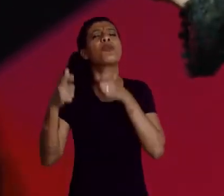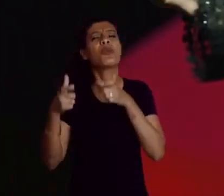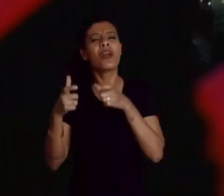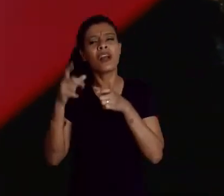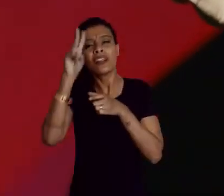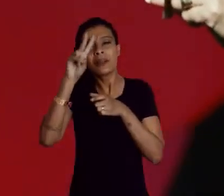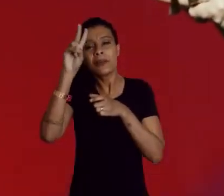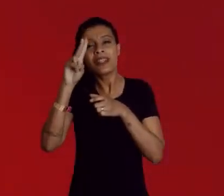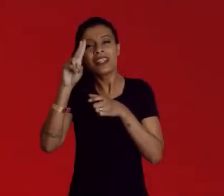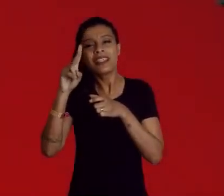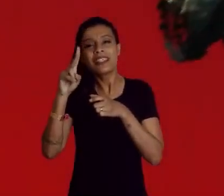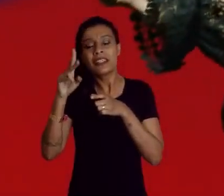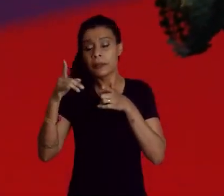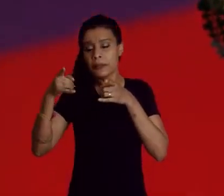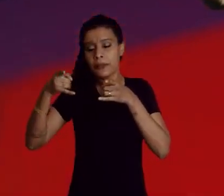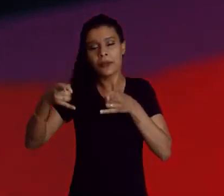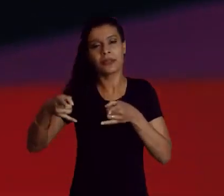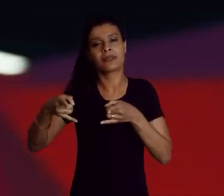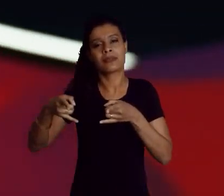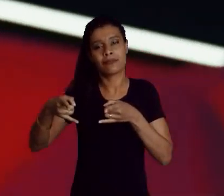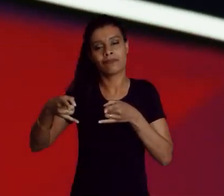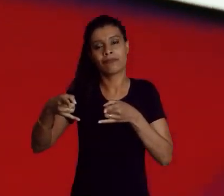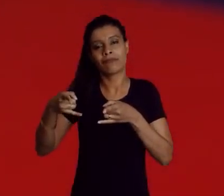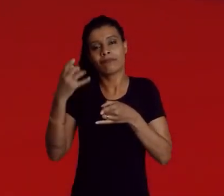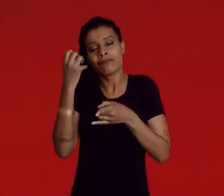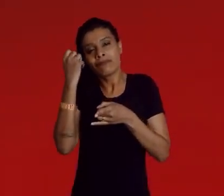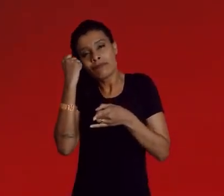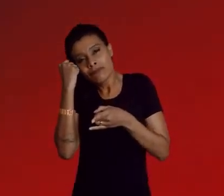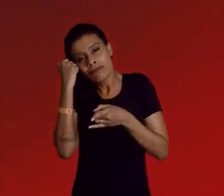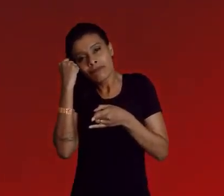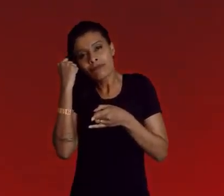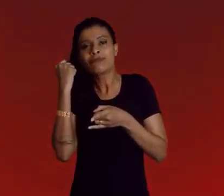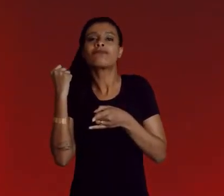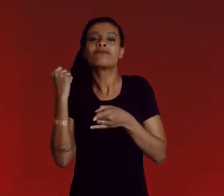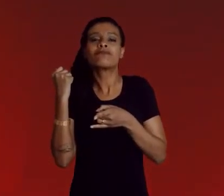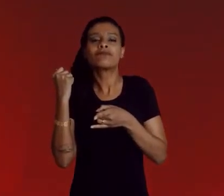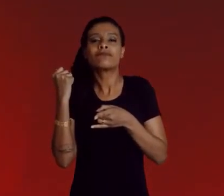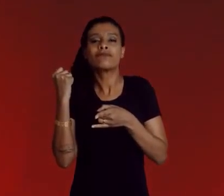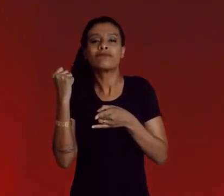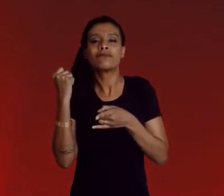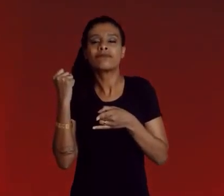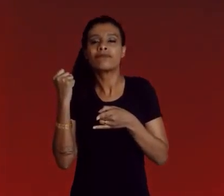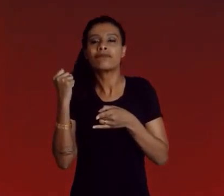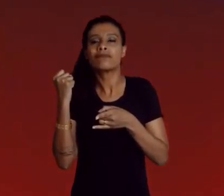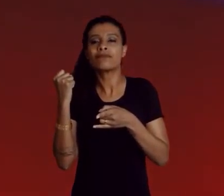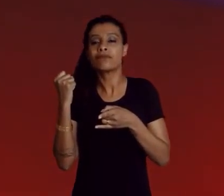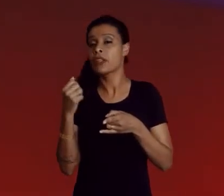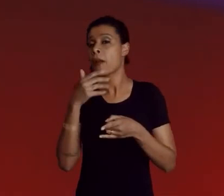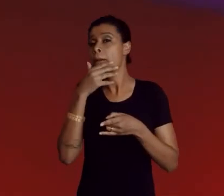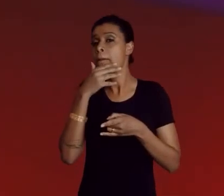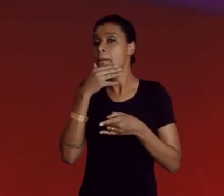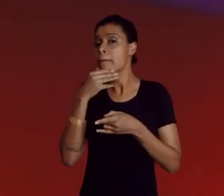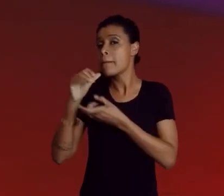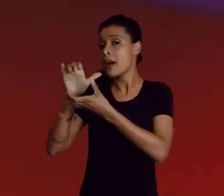No meu quarto, na minha cama, deitada justamente no ombro e no peito do meu